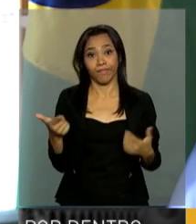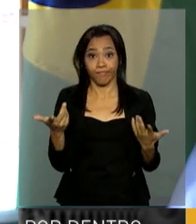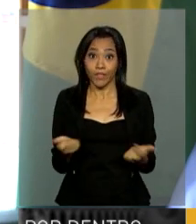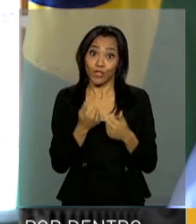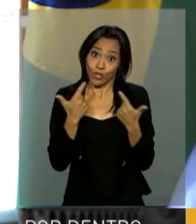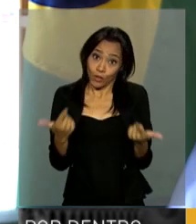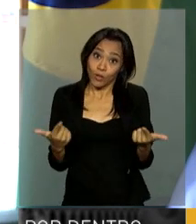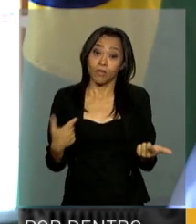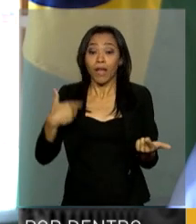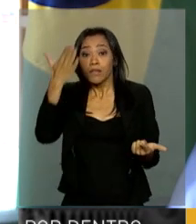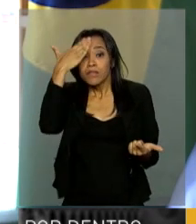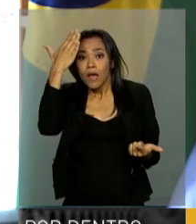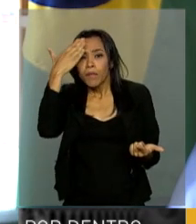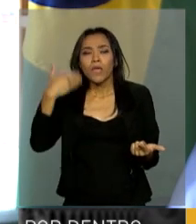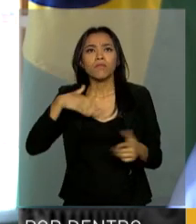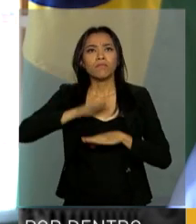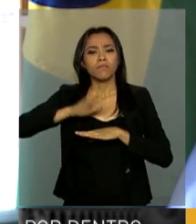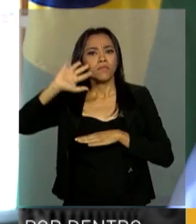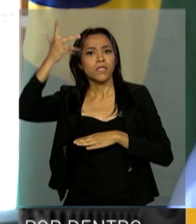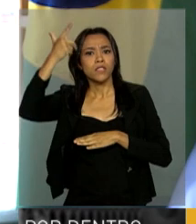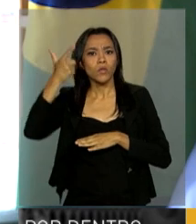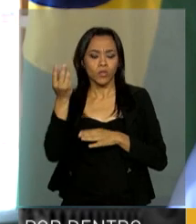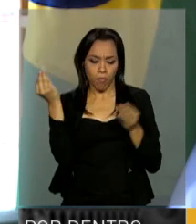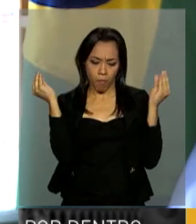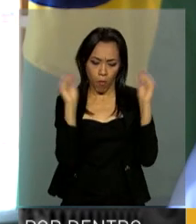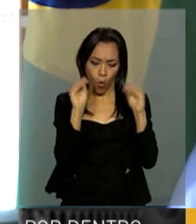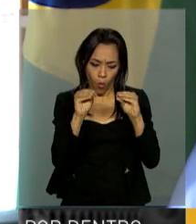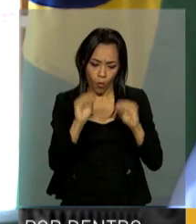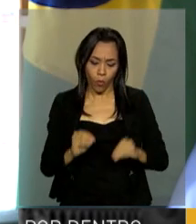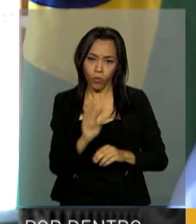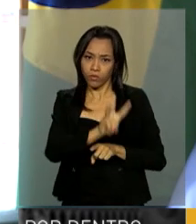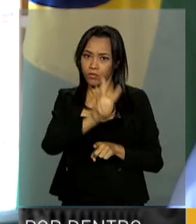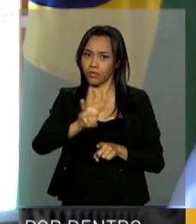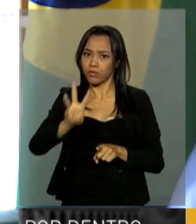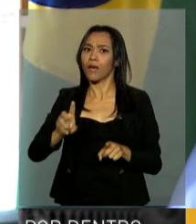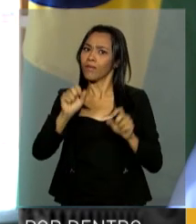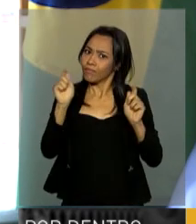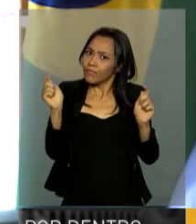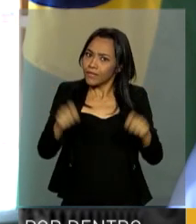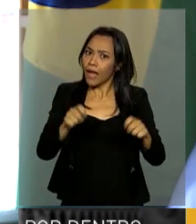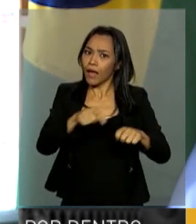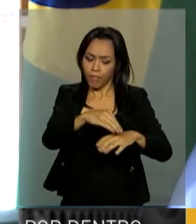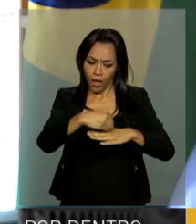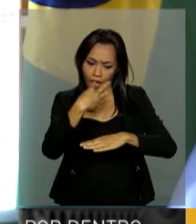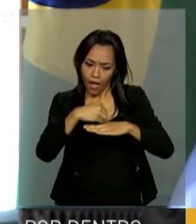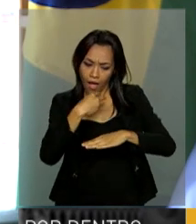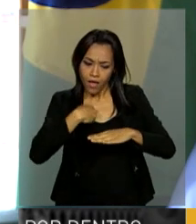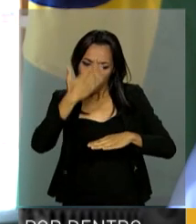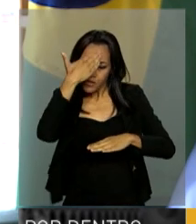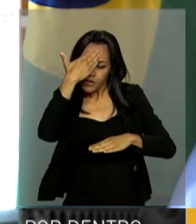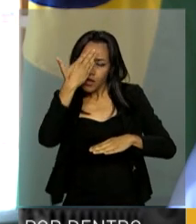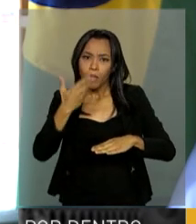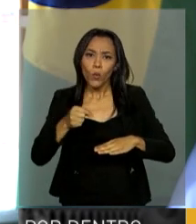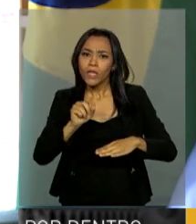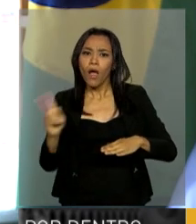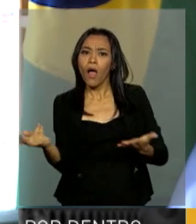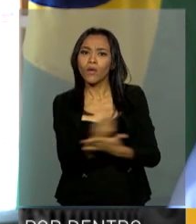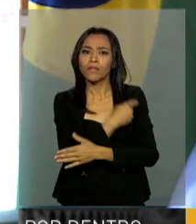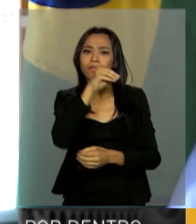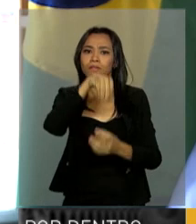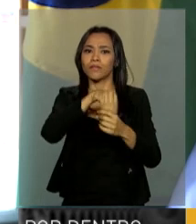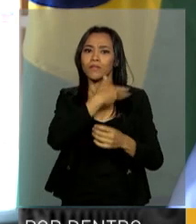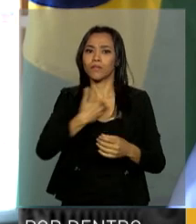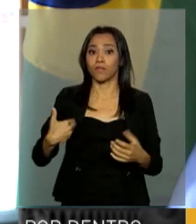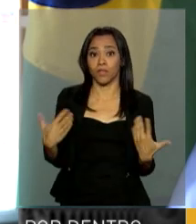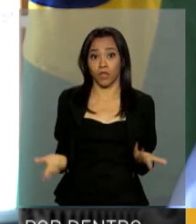se conhecidas a partir do portal, podem adequadamente informar as comunidades. O Ministério tem um canal